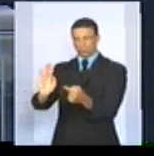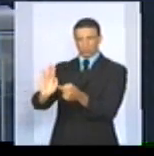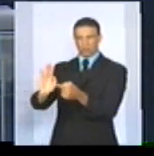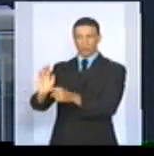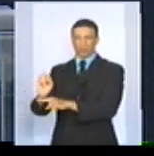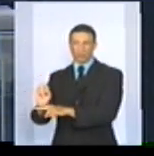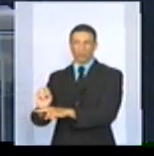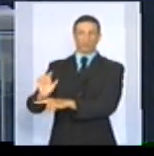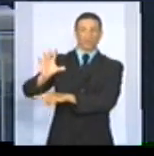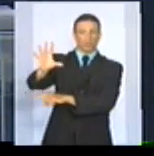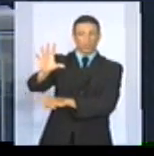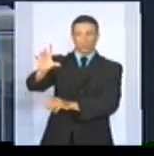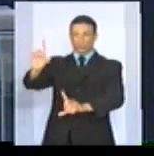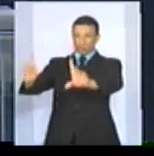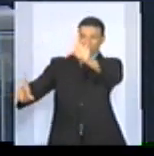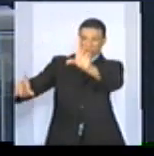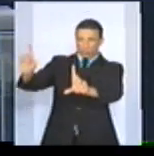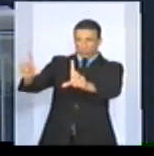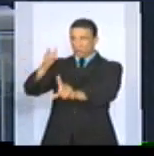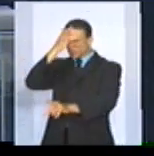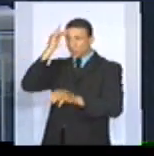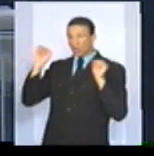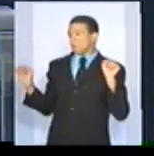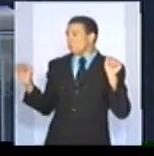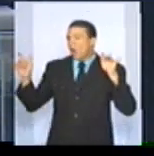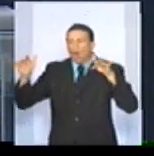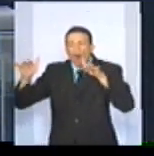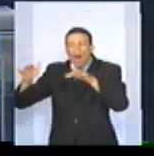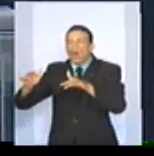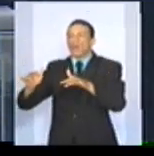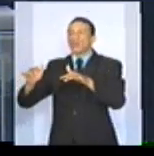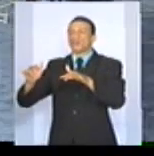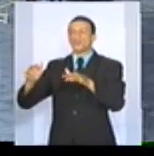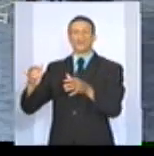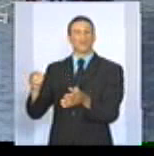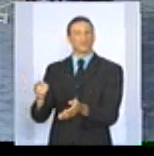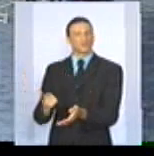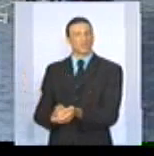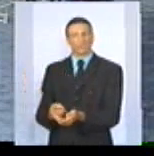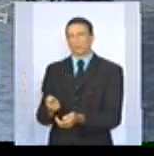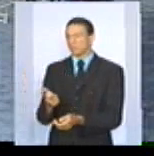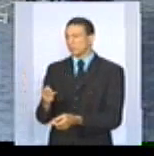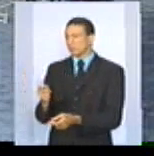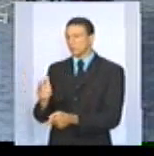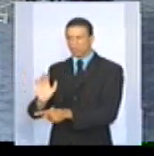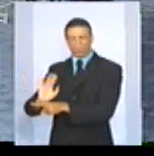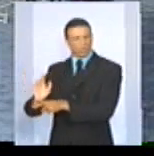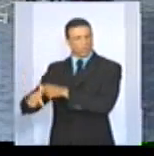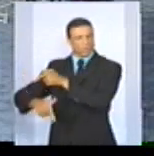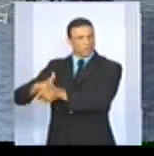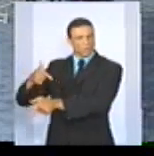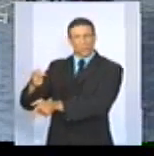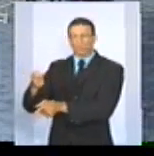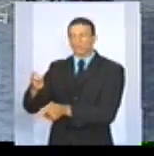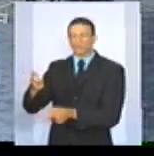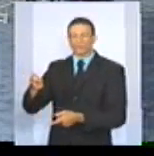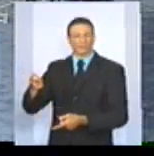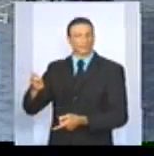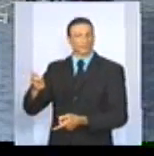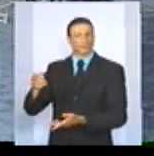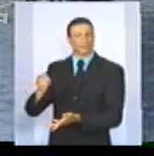e até chegam a conquistar um sucesso de público não são a expressão de todo o conjunto da produção nacional, mas parte dela,